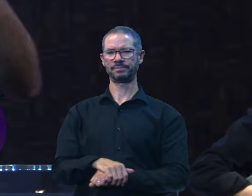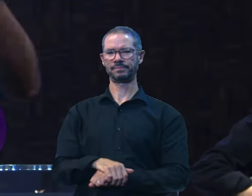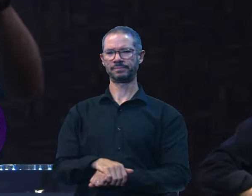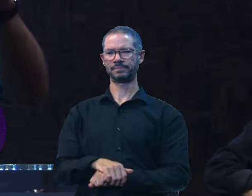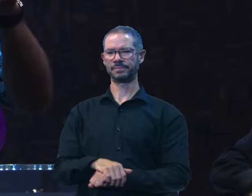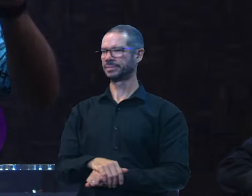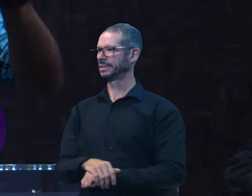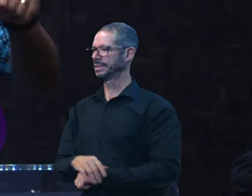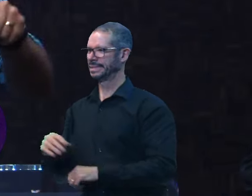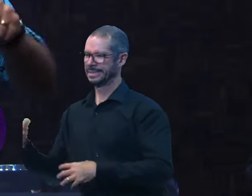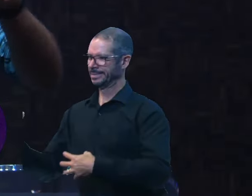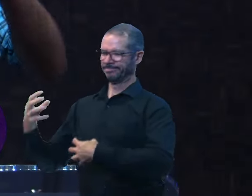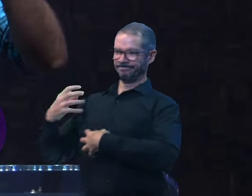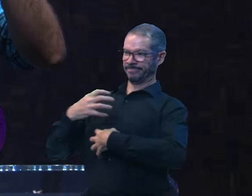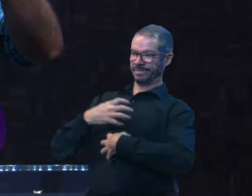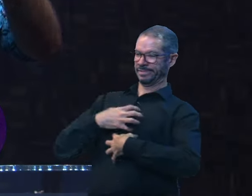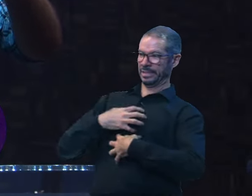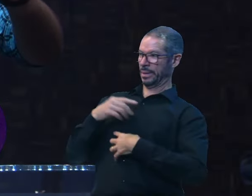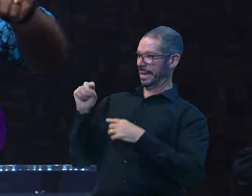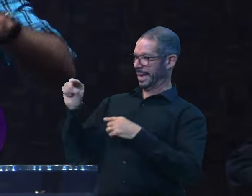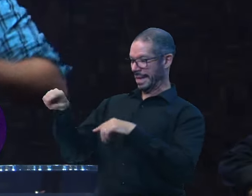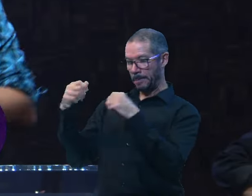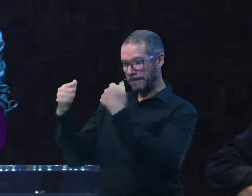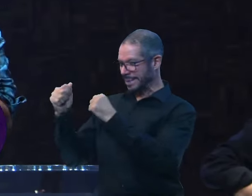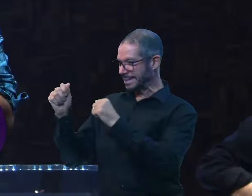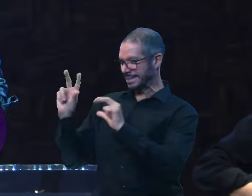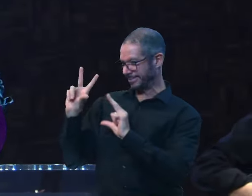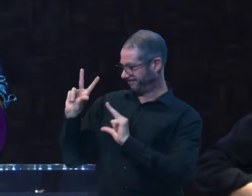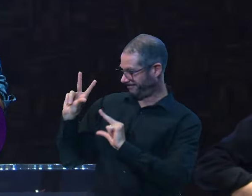Ele me feriu, mas ele precisa merecer.